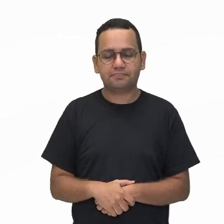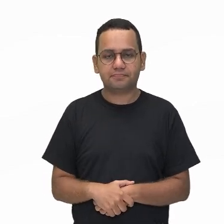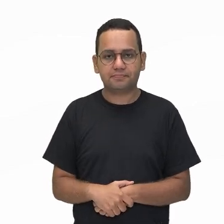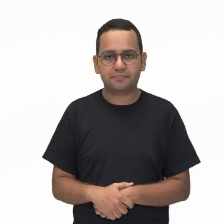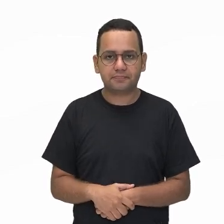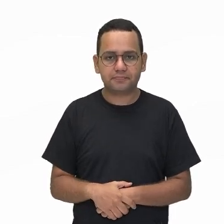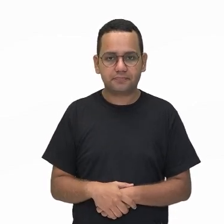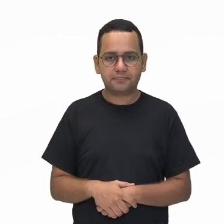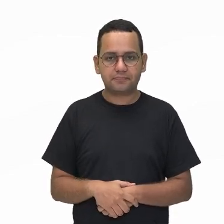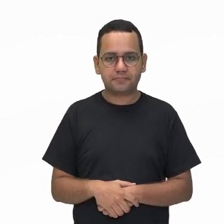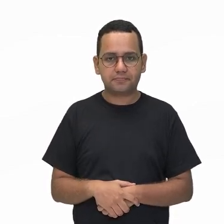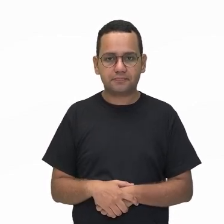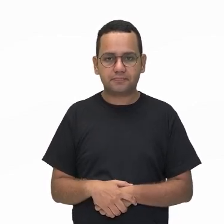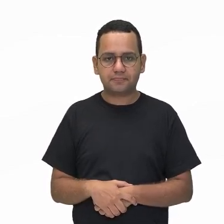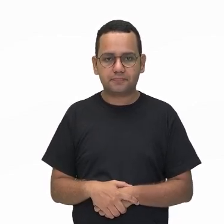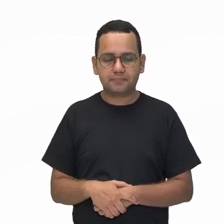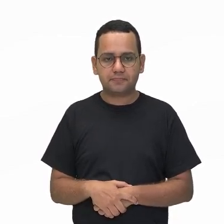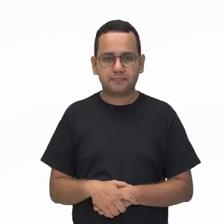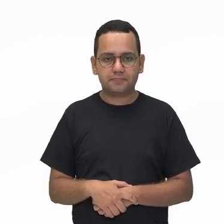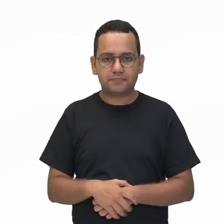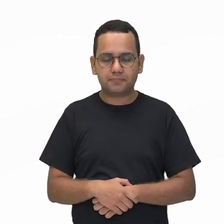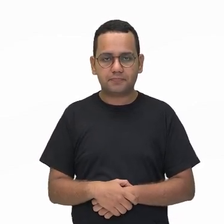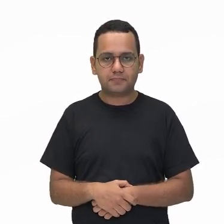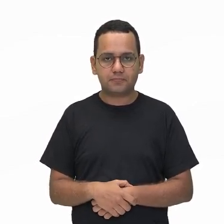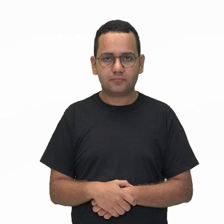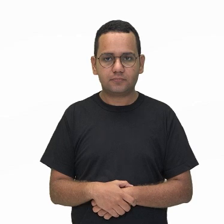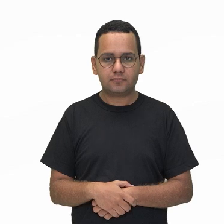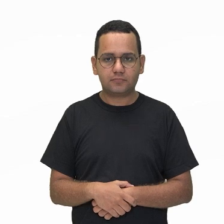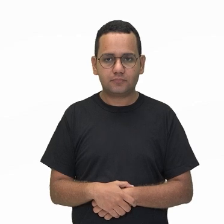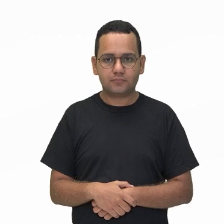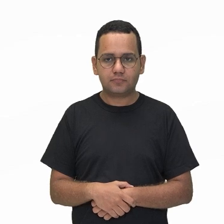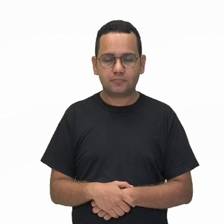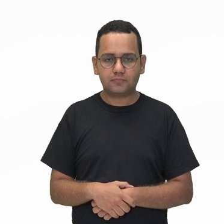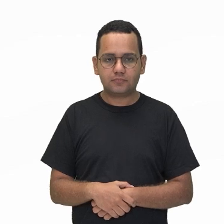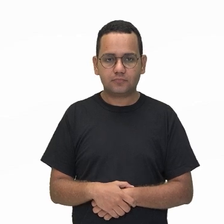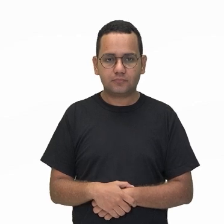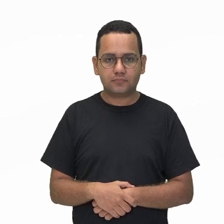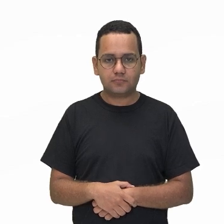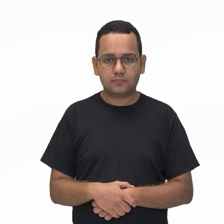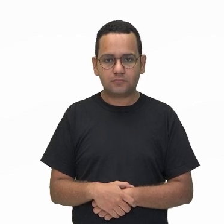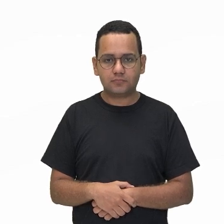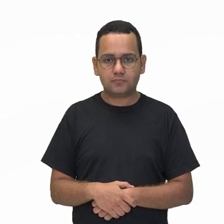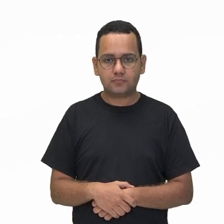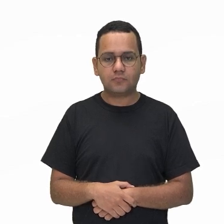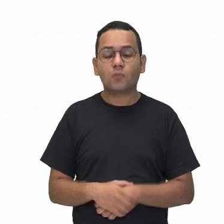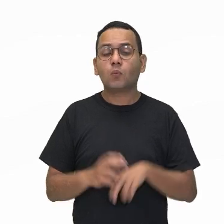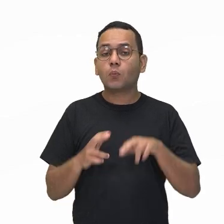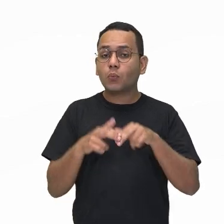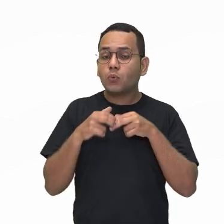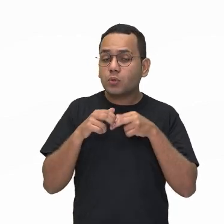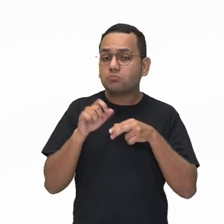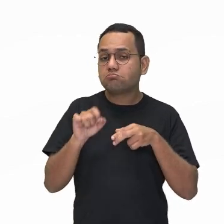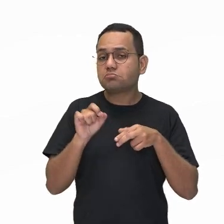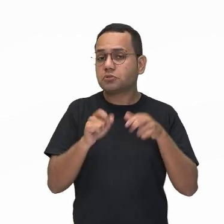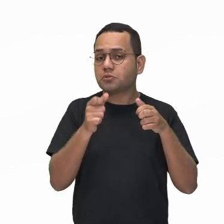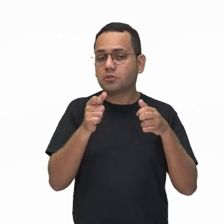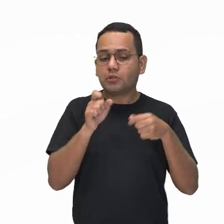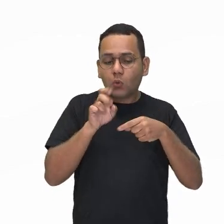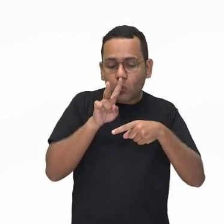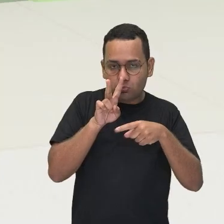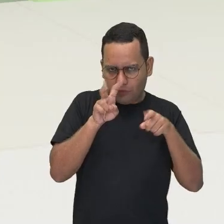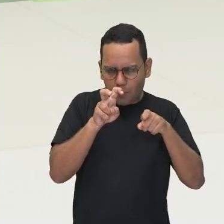planeta Terra. E aí, quando nós falamos em sustentar a vida no nosso planeta Terra,